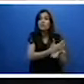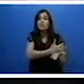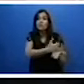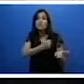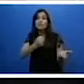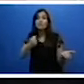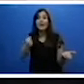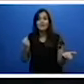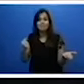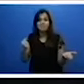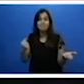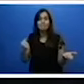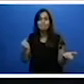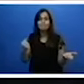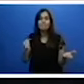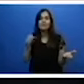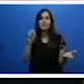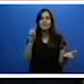palavra importante,